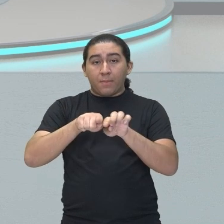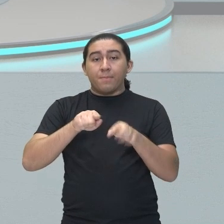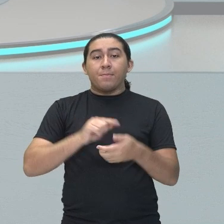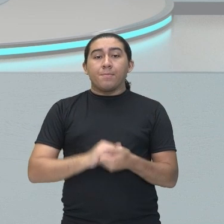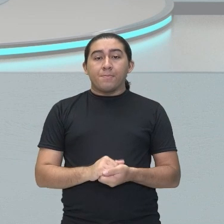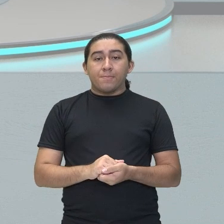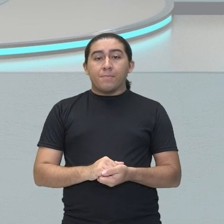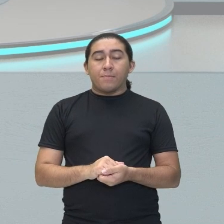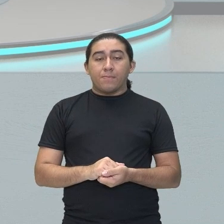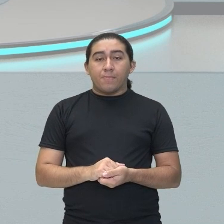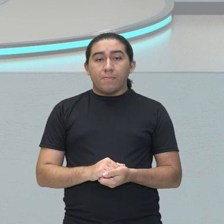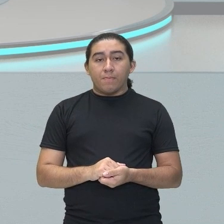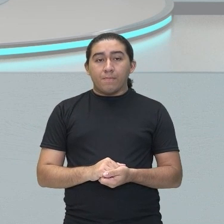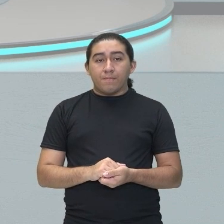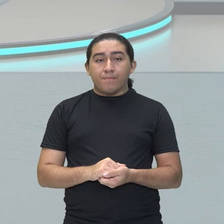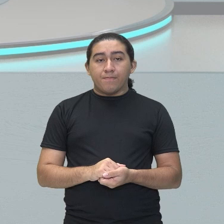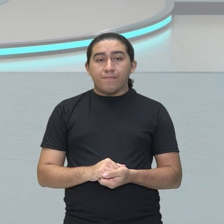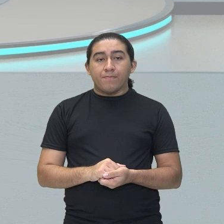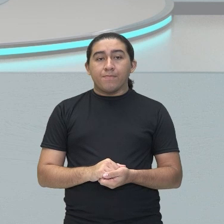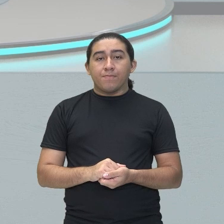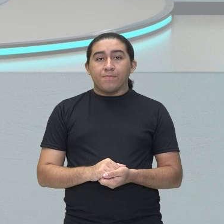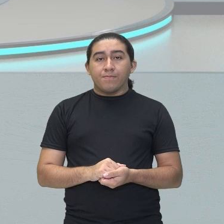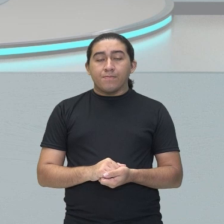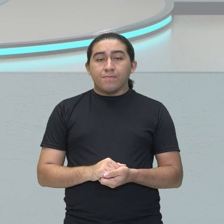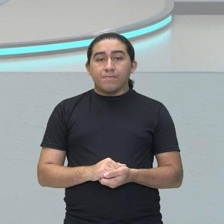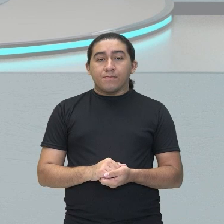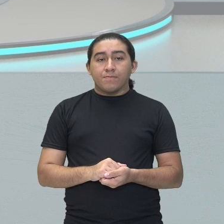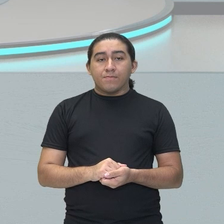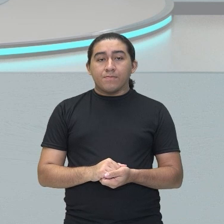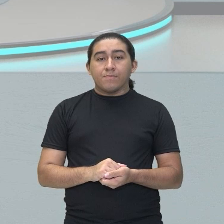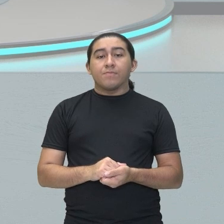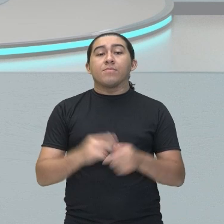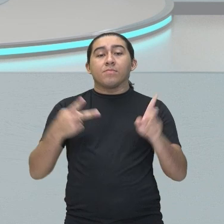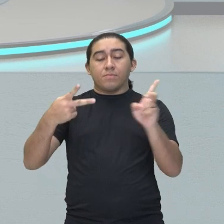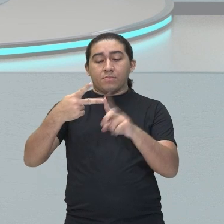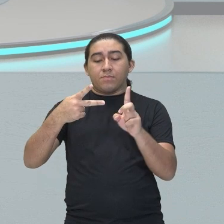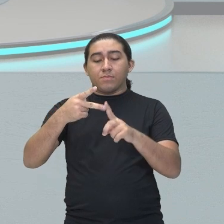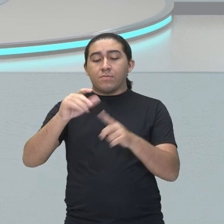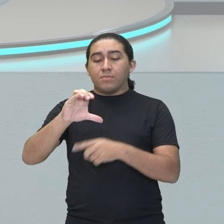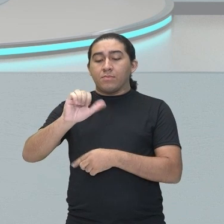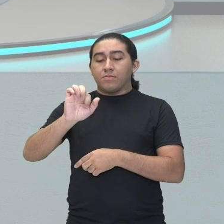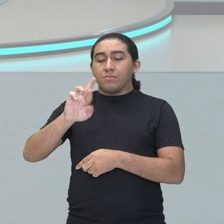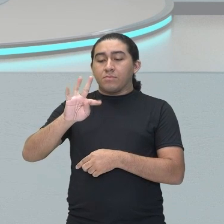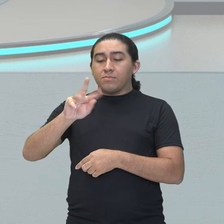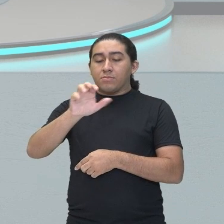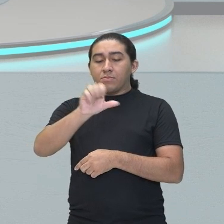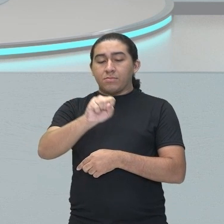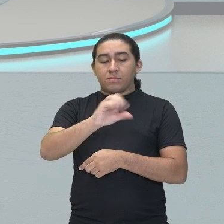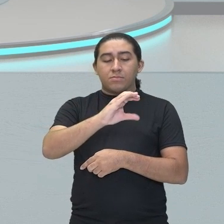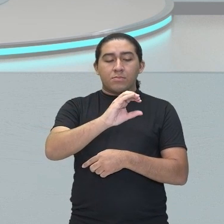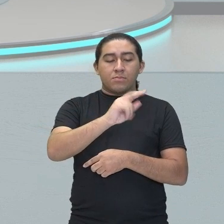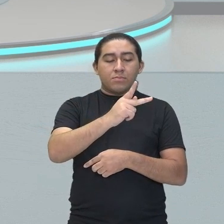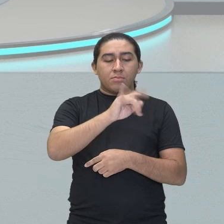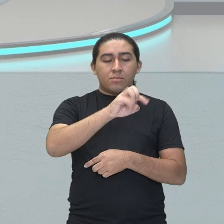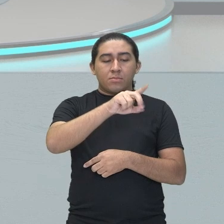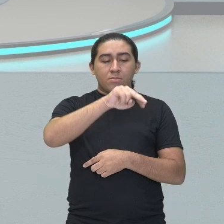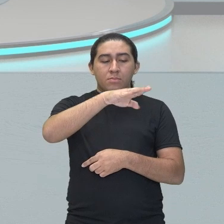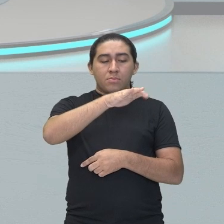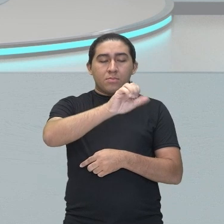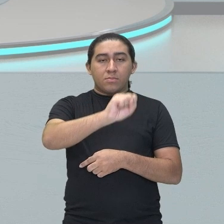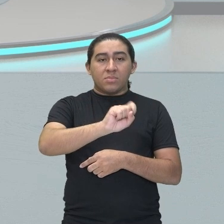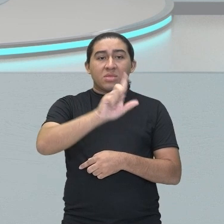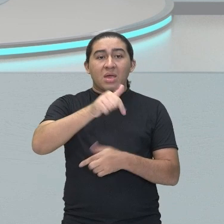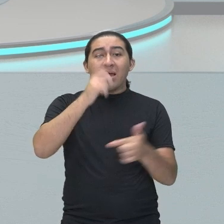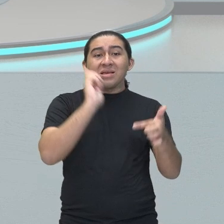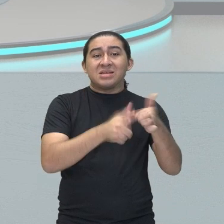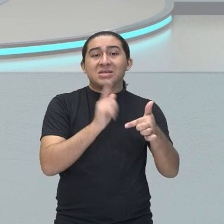lado, né? O seu lado da sátira política, ele tem aí cartas chilenas. Essas cartas chilenas nós vamos ver um pouquinho